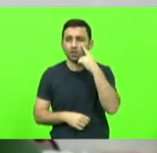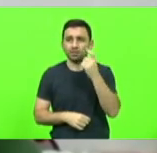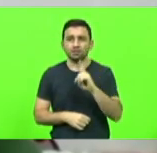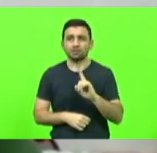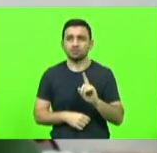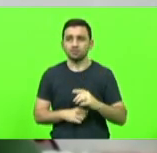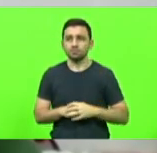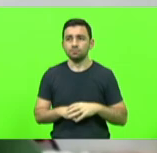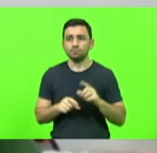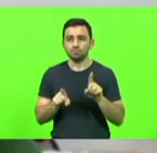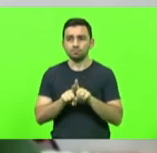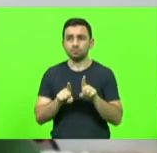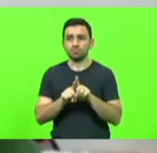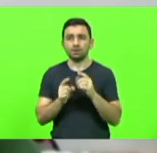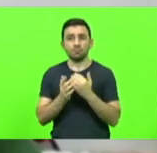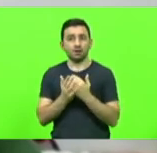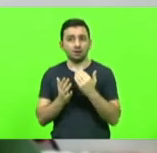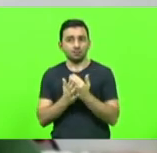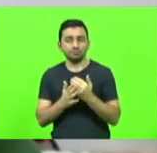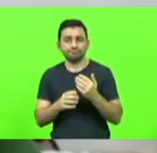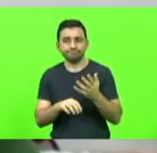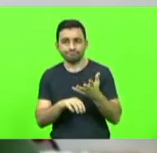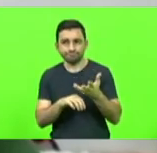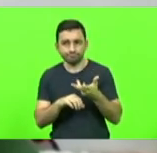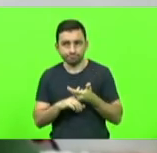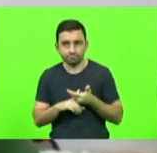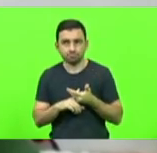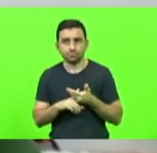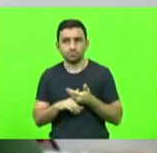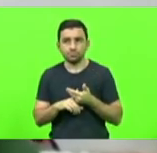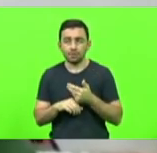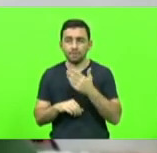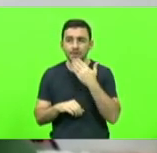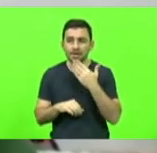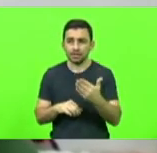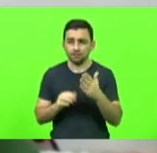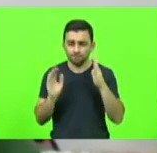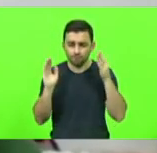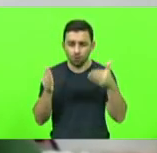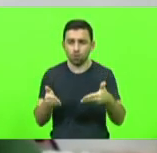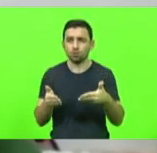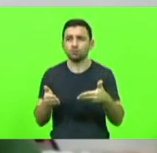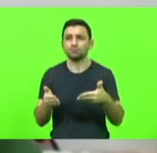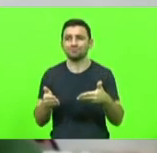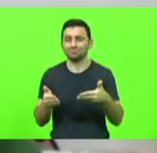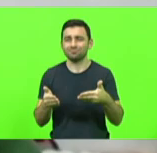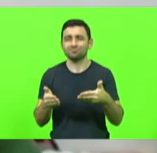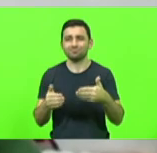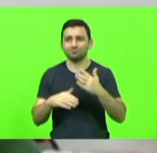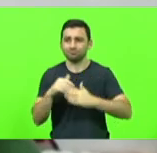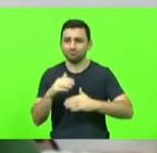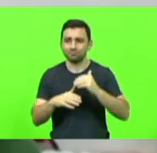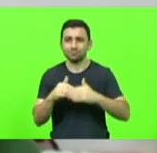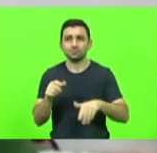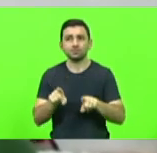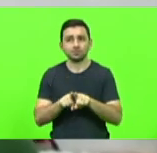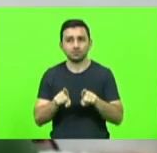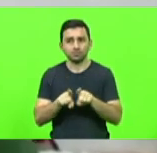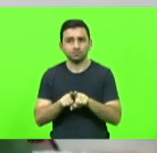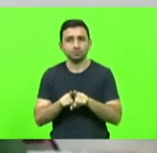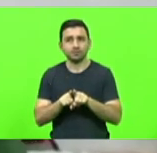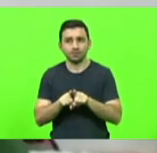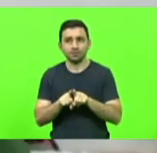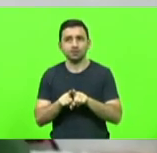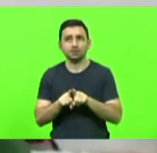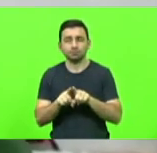disso, a qualificação para atender essas demandas específicas é fundamental. E o investimento nessa formação, por